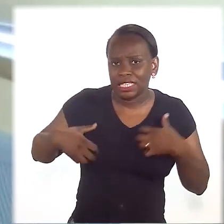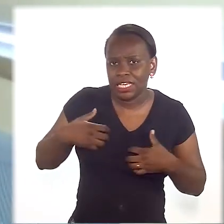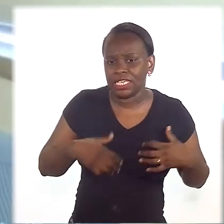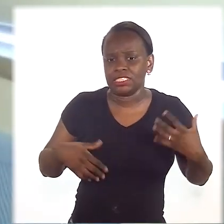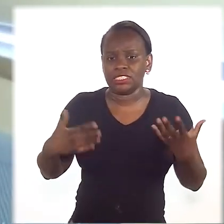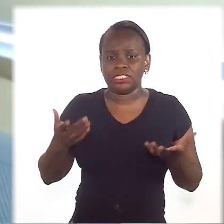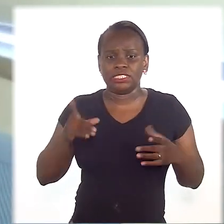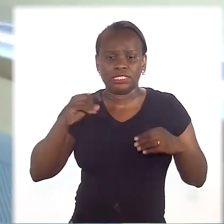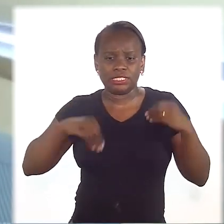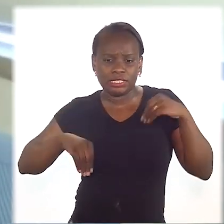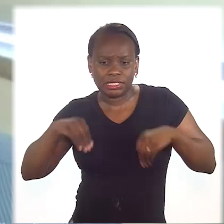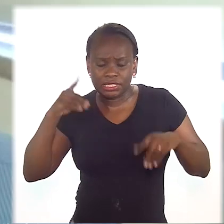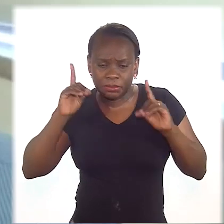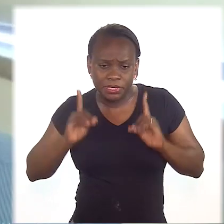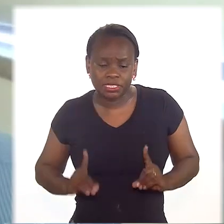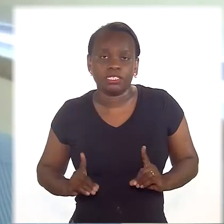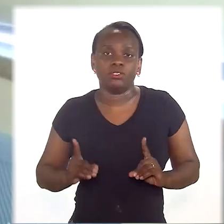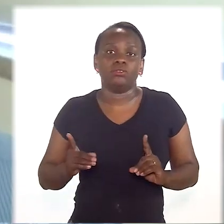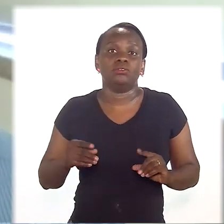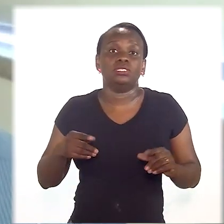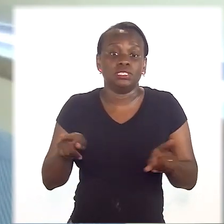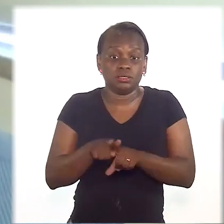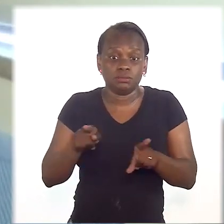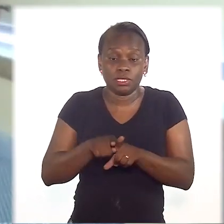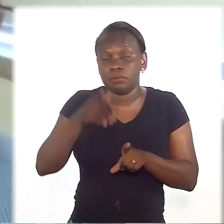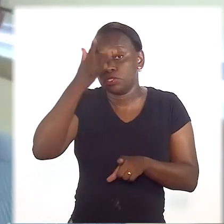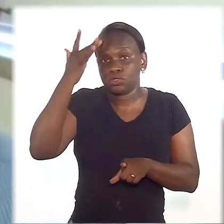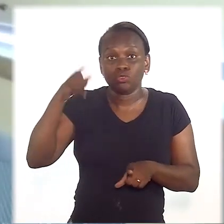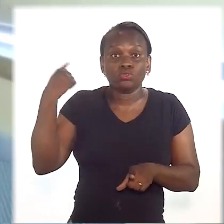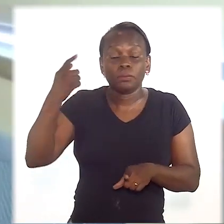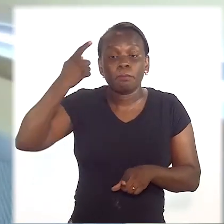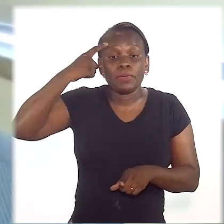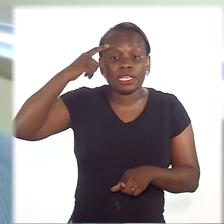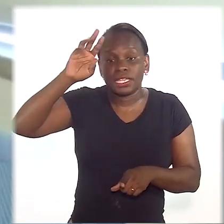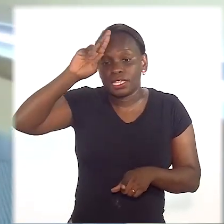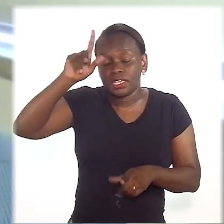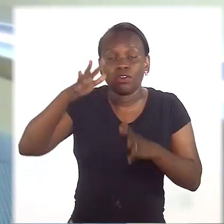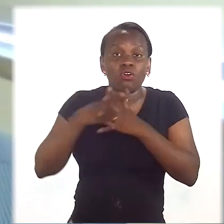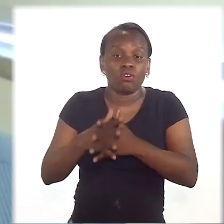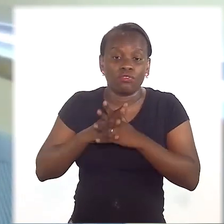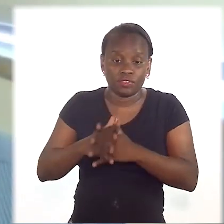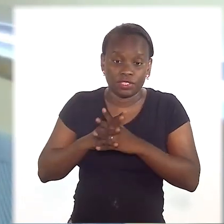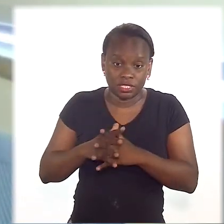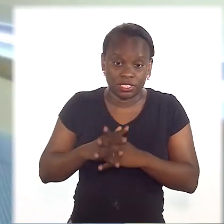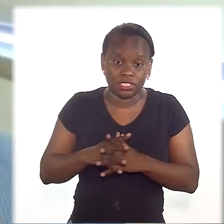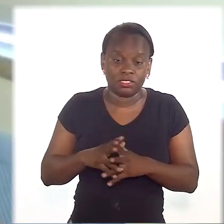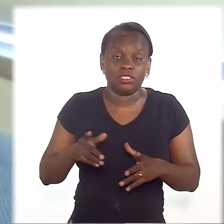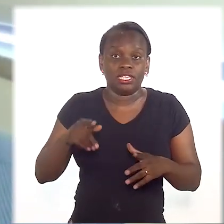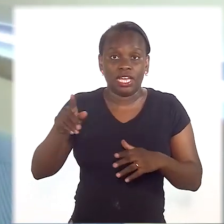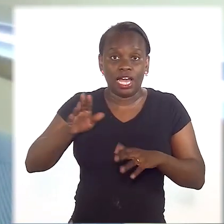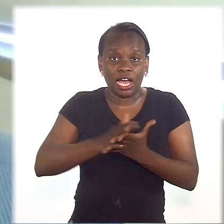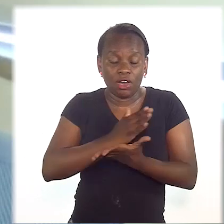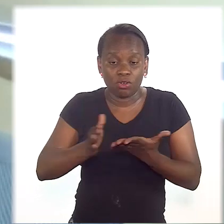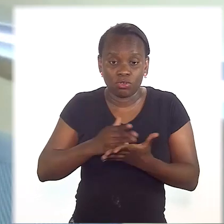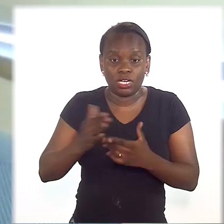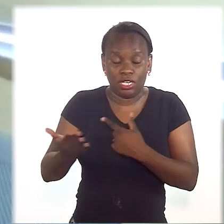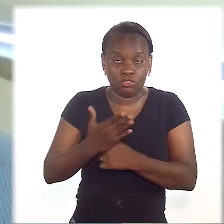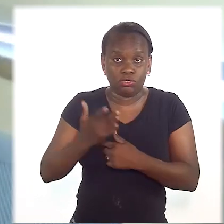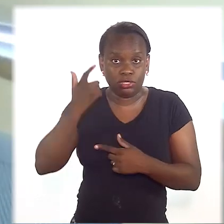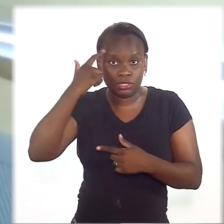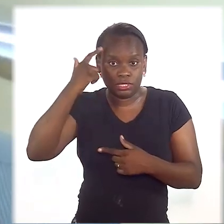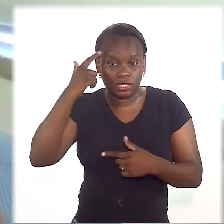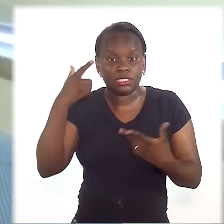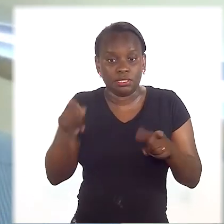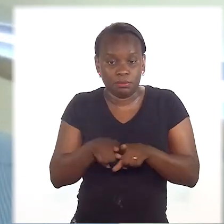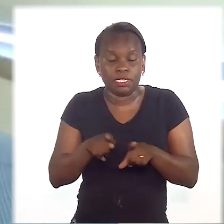de ansiedade, quadros de depressão, e as crenças equivocadas a respeito de determinadas substâncias